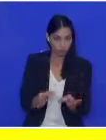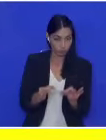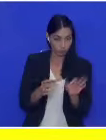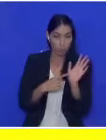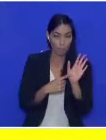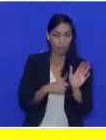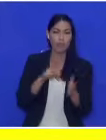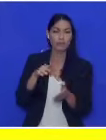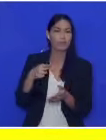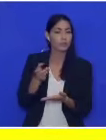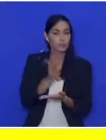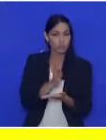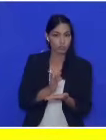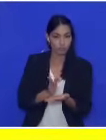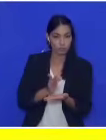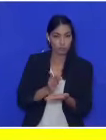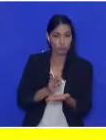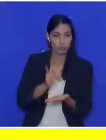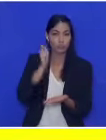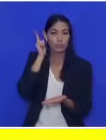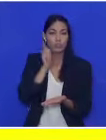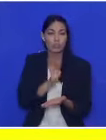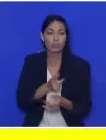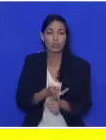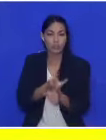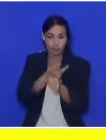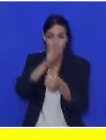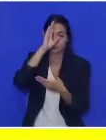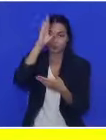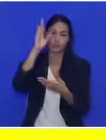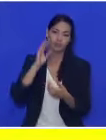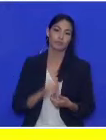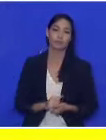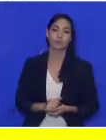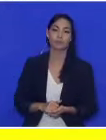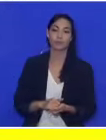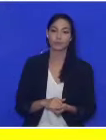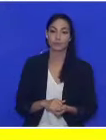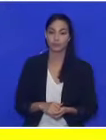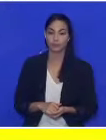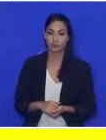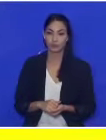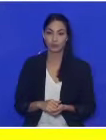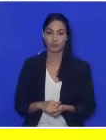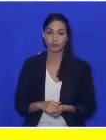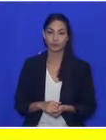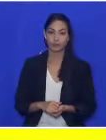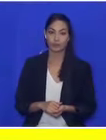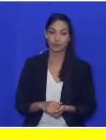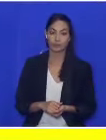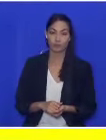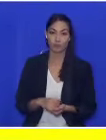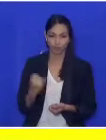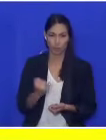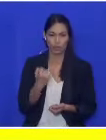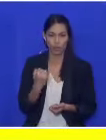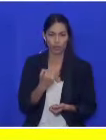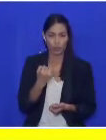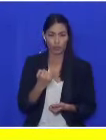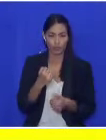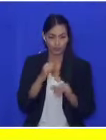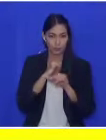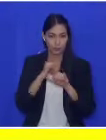será divulgado após um rateio entre as apostas vencedoras dos prêmios fixos. É importante dizer que as auditoras populares estão